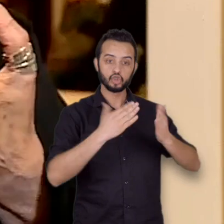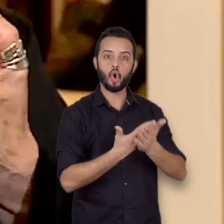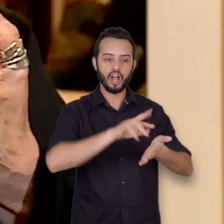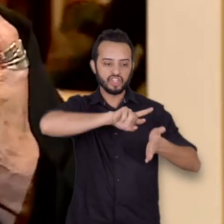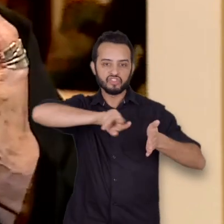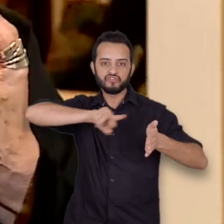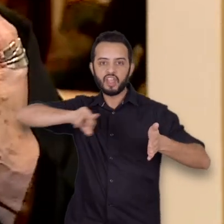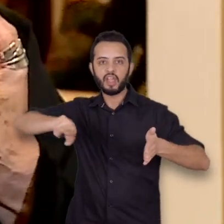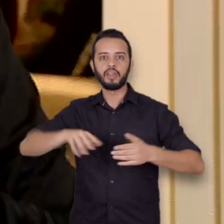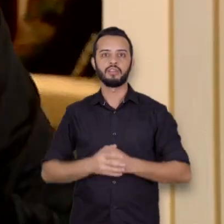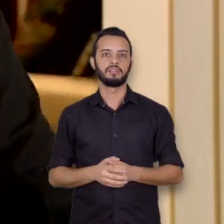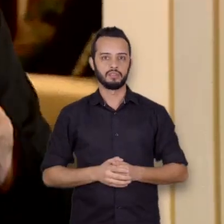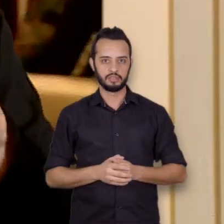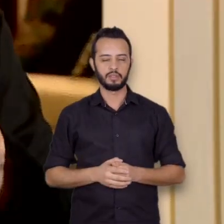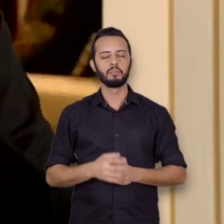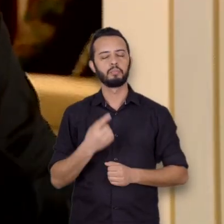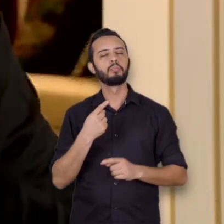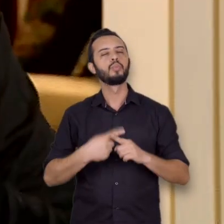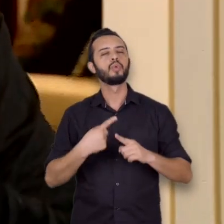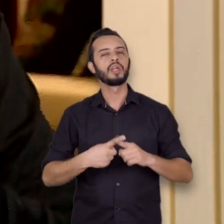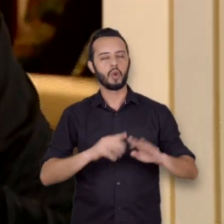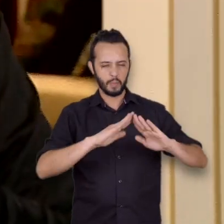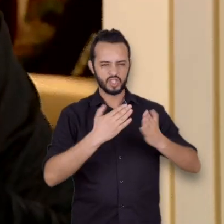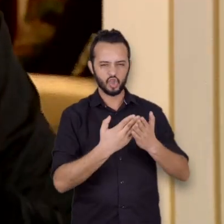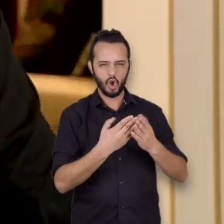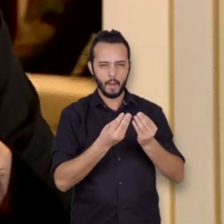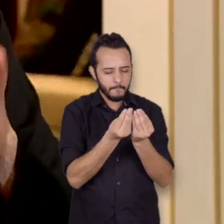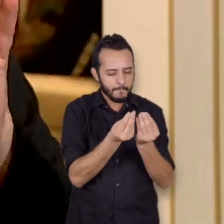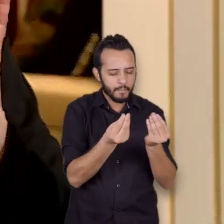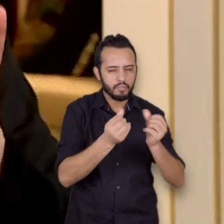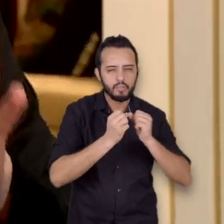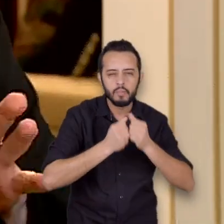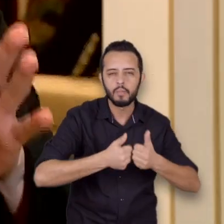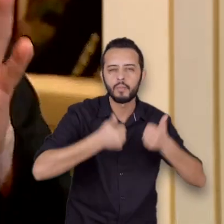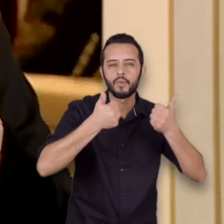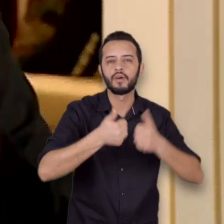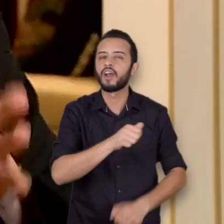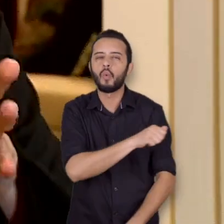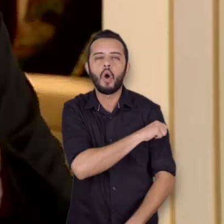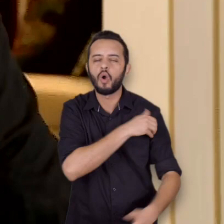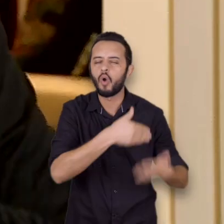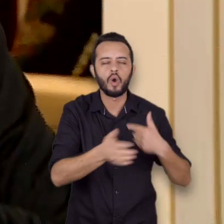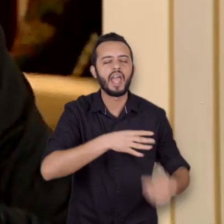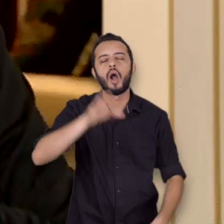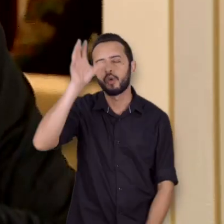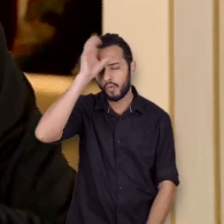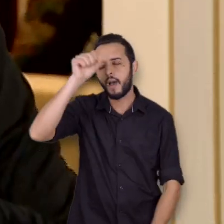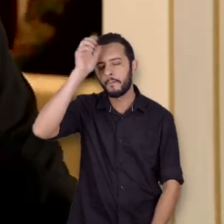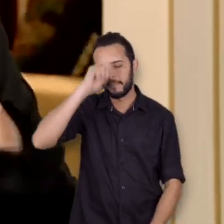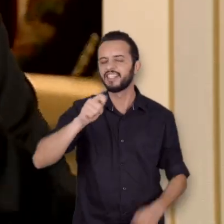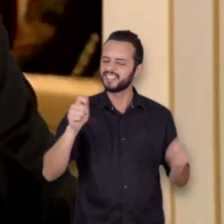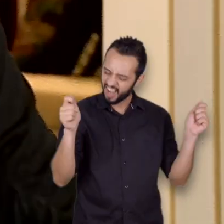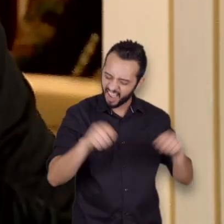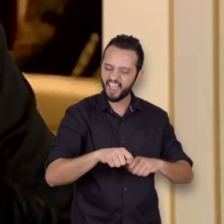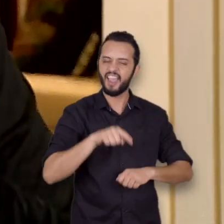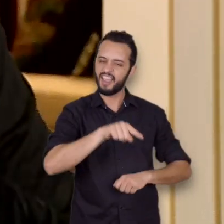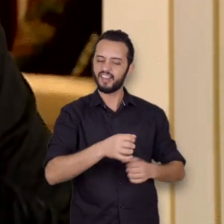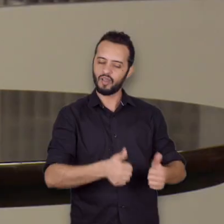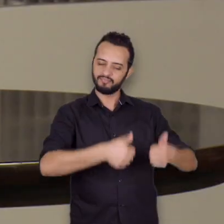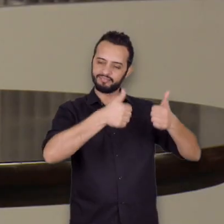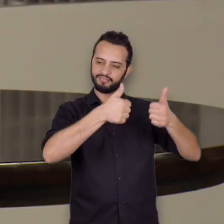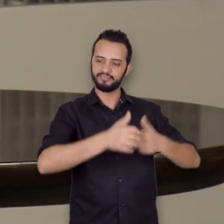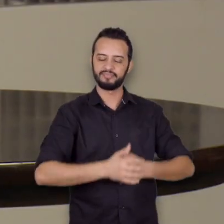de escolas, porque uma boa escola faz qualquer aluno aprender. Isso é uma boa